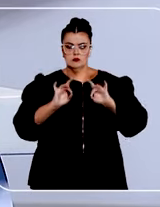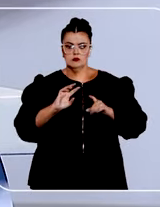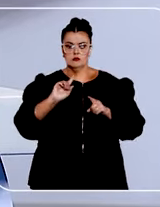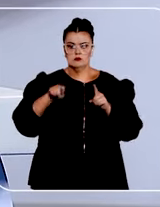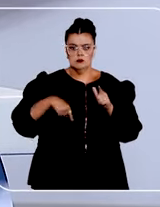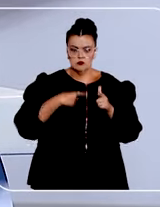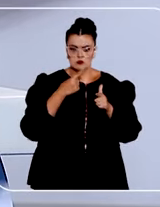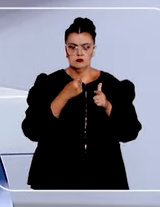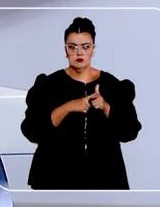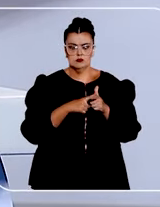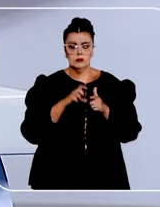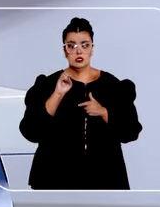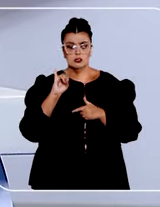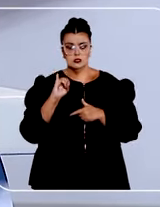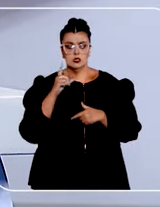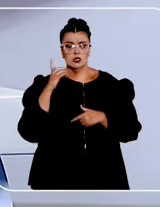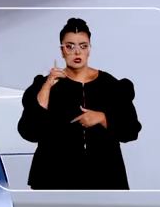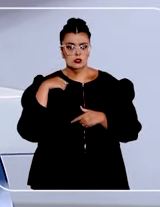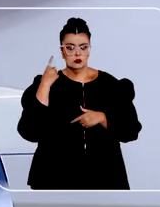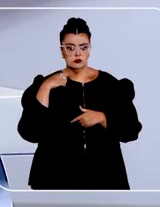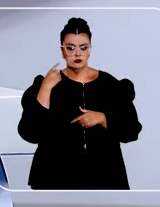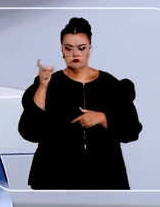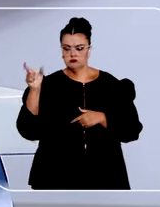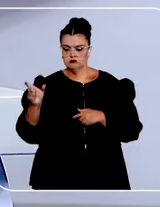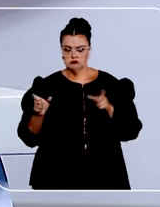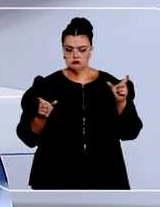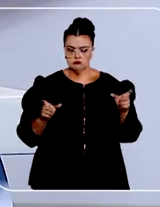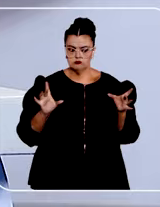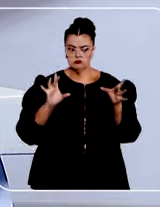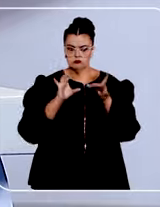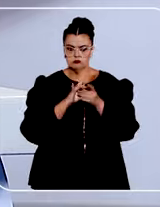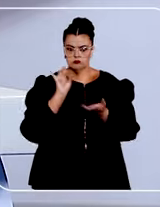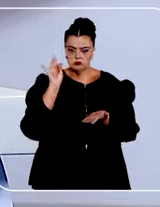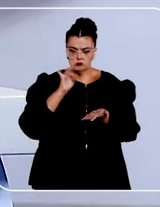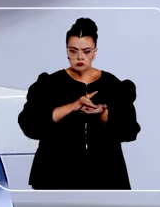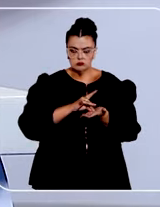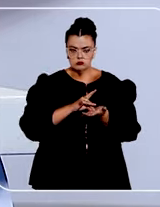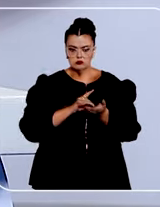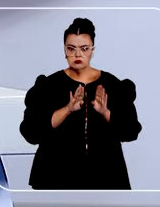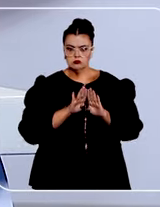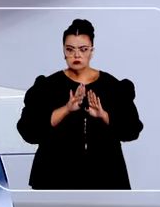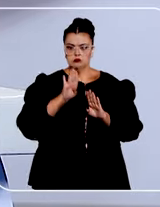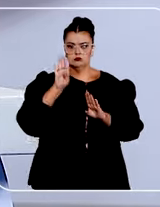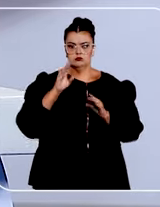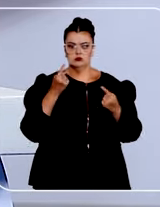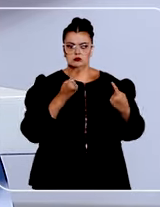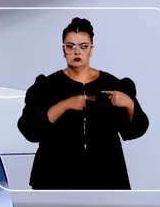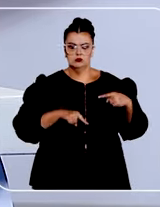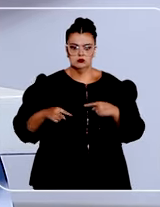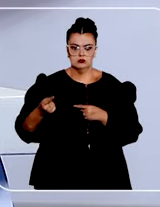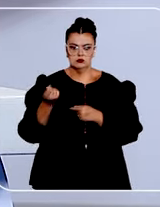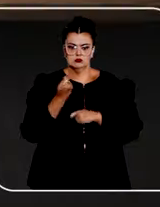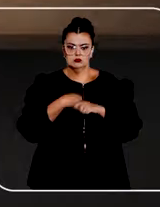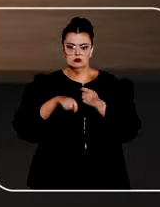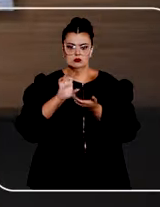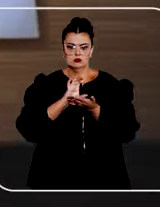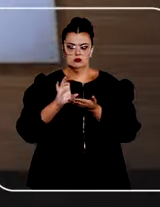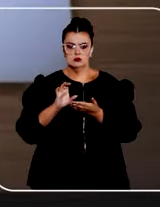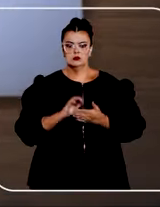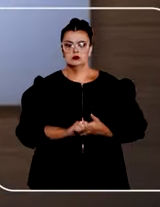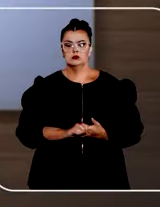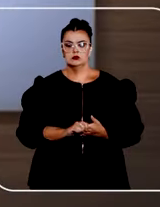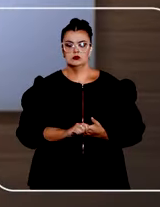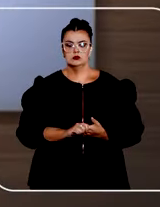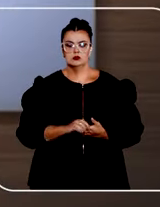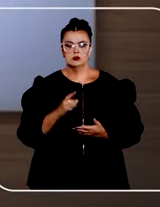repetitivo se o advogado e a parte tem legitimidade concorrente para discutir honorários sob o